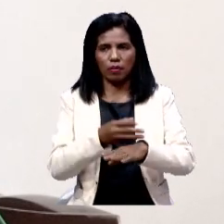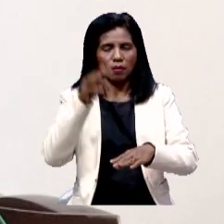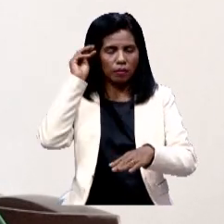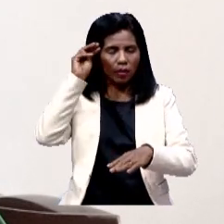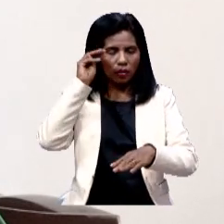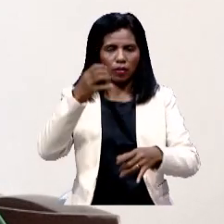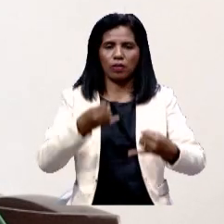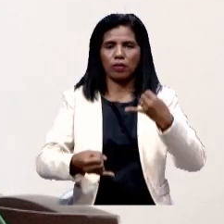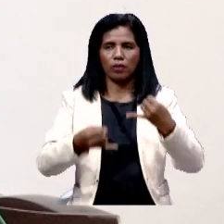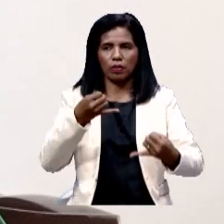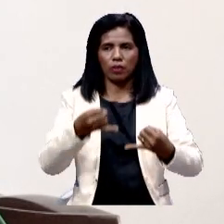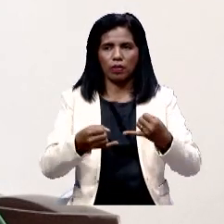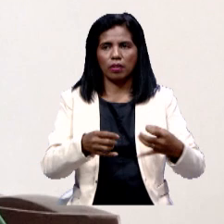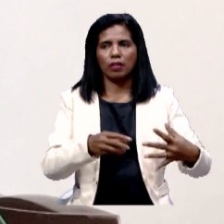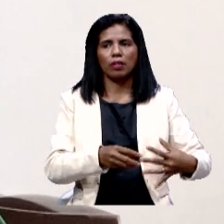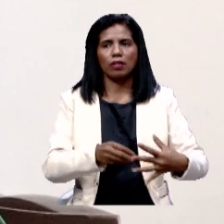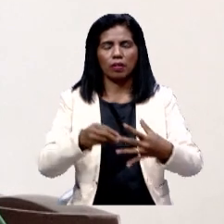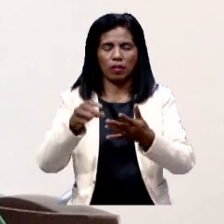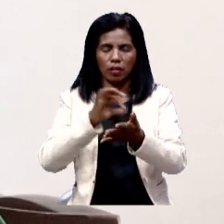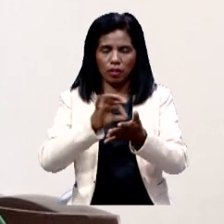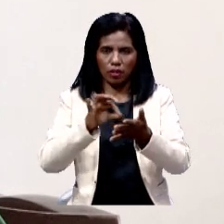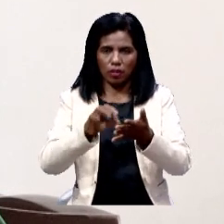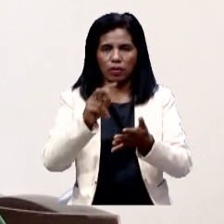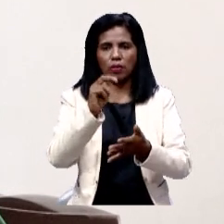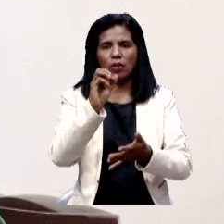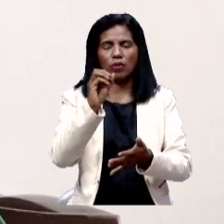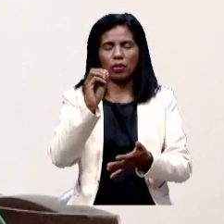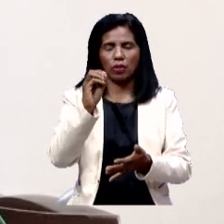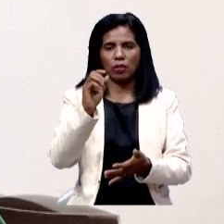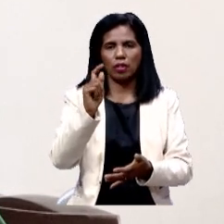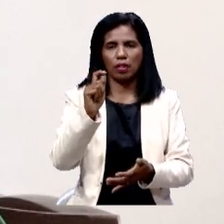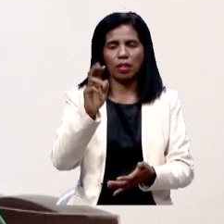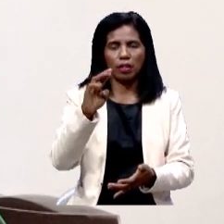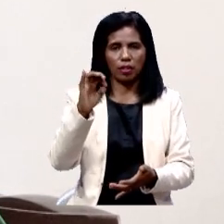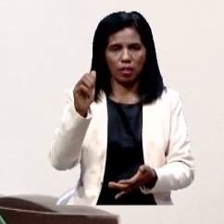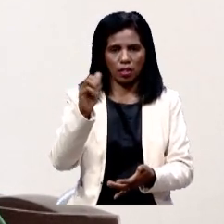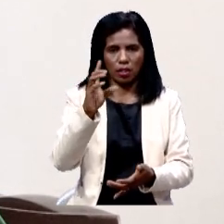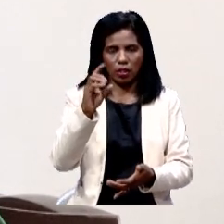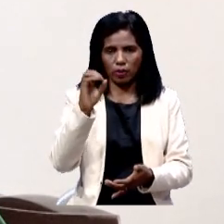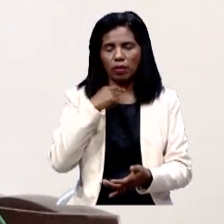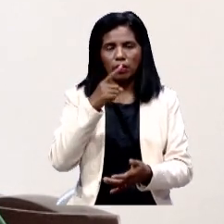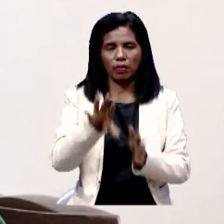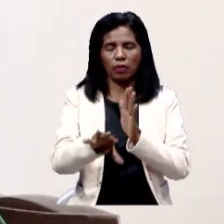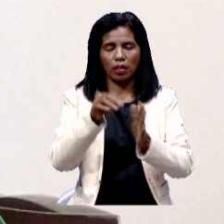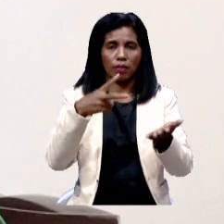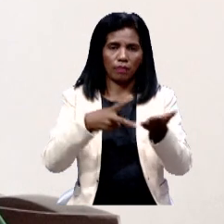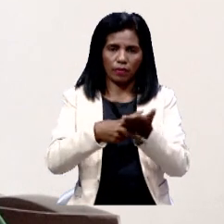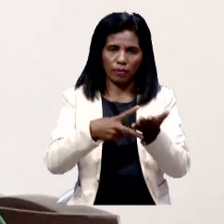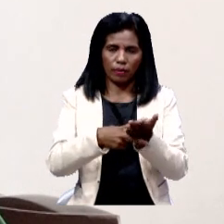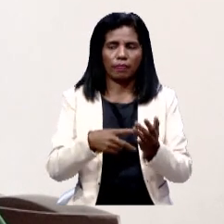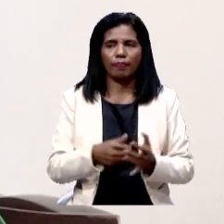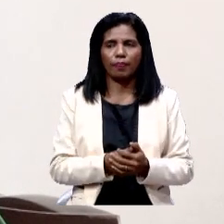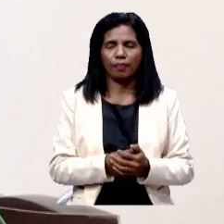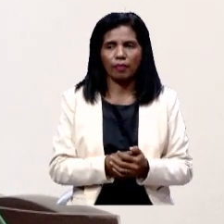justisa di blue her registro notarial pra etan pasporte sirane i foi dadau ke faila